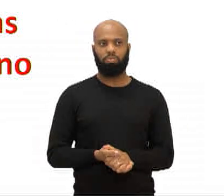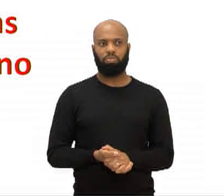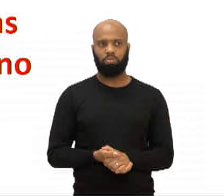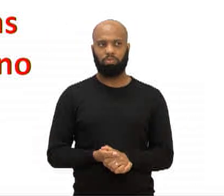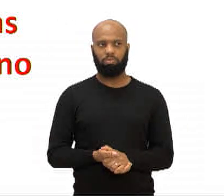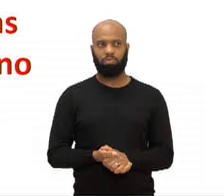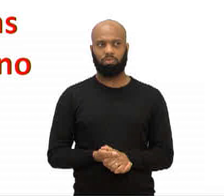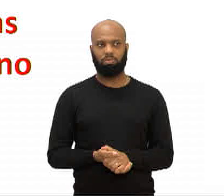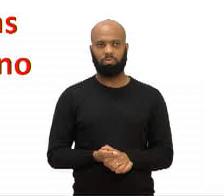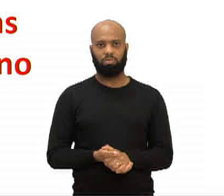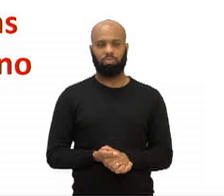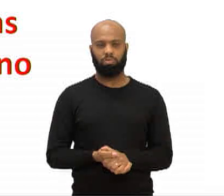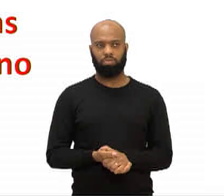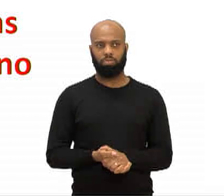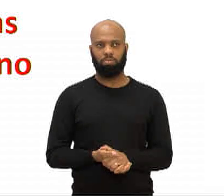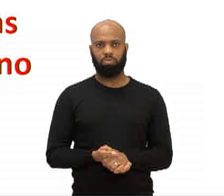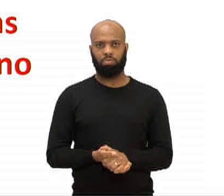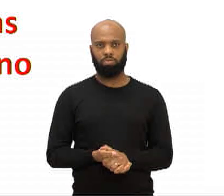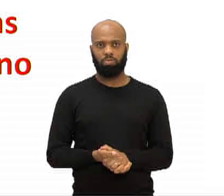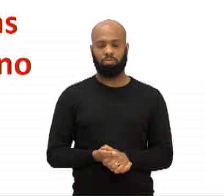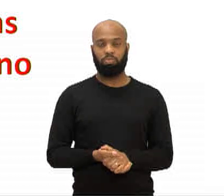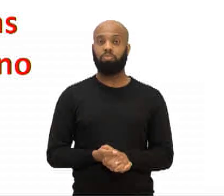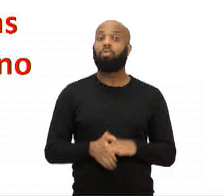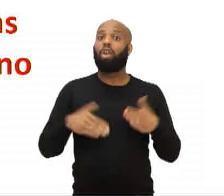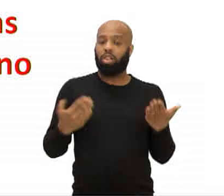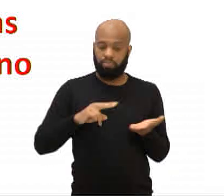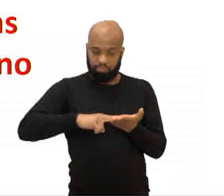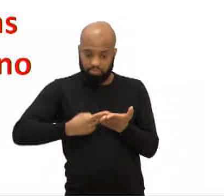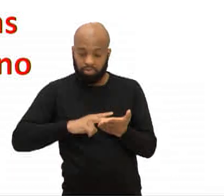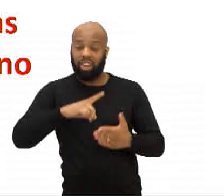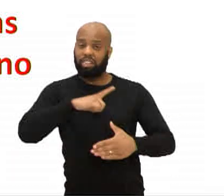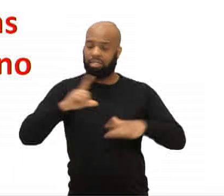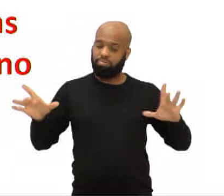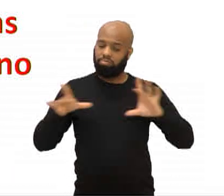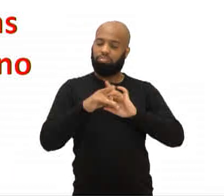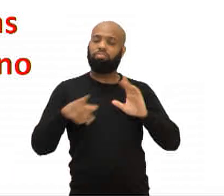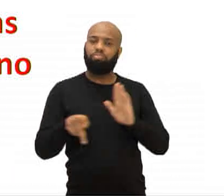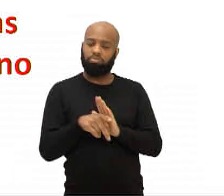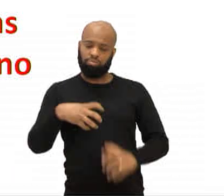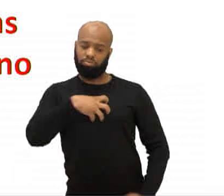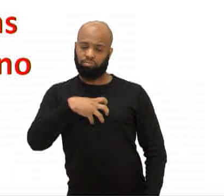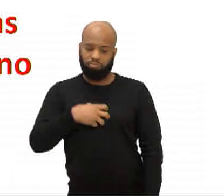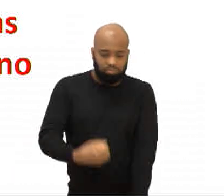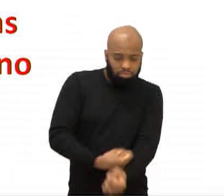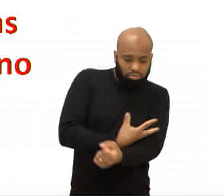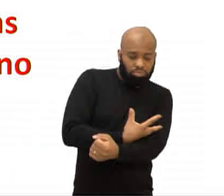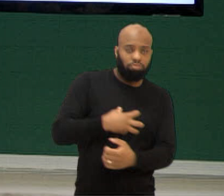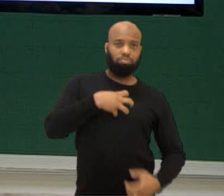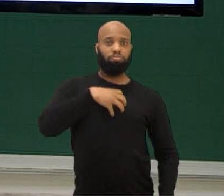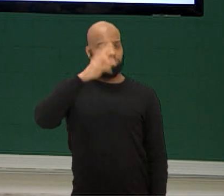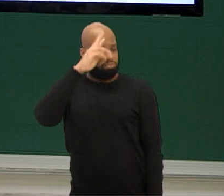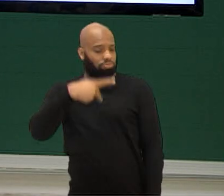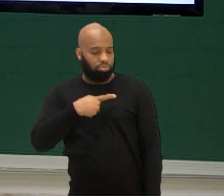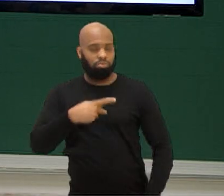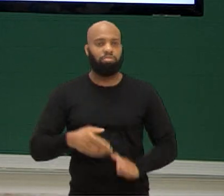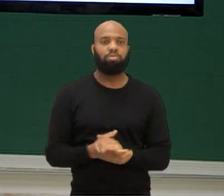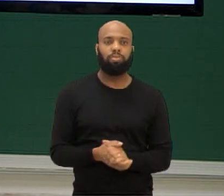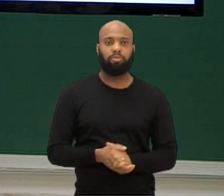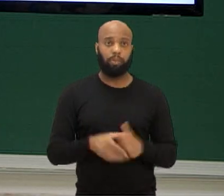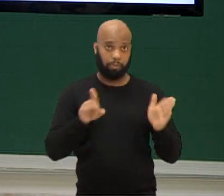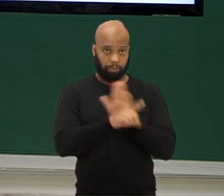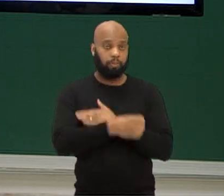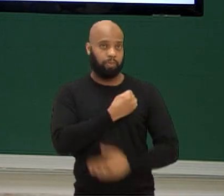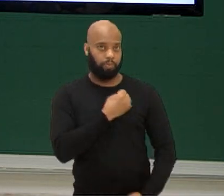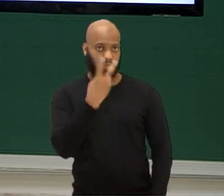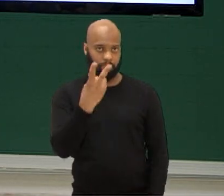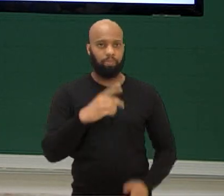os sentimentos que sentem por uno mesmo, ou seja, tem a ver com os sentimentos que eles sentem por si próprio, né? A segunda questão,